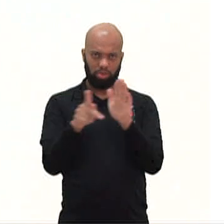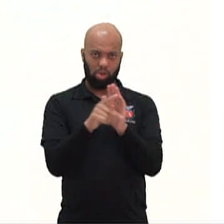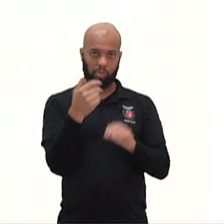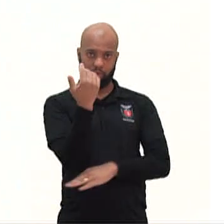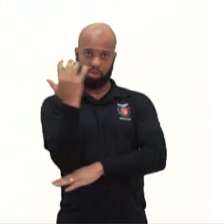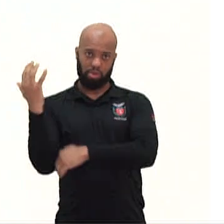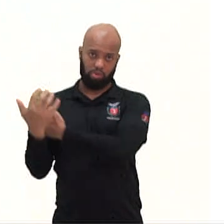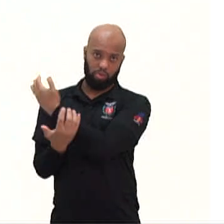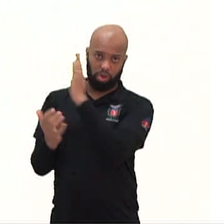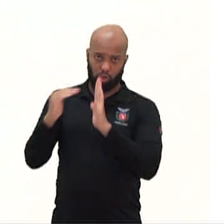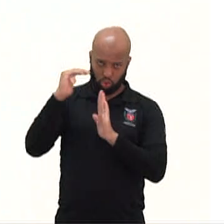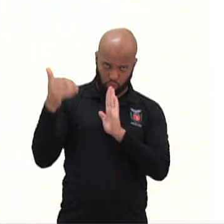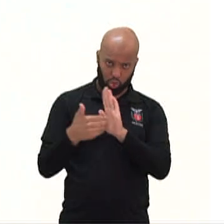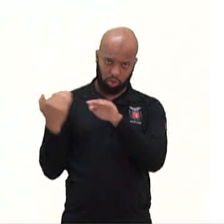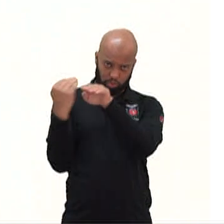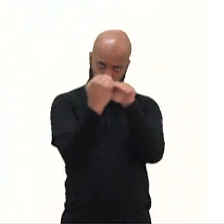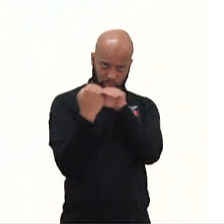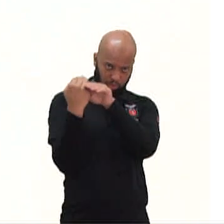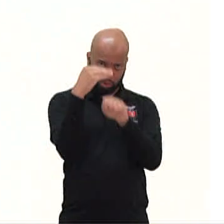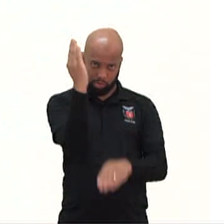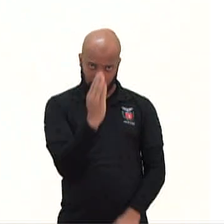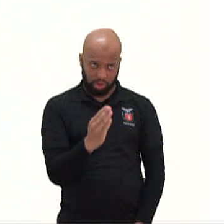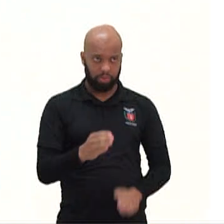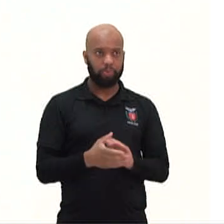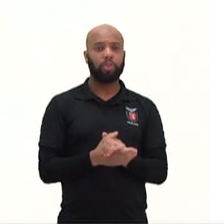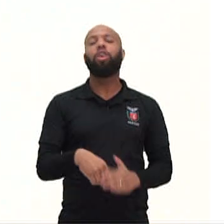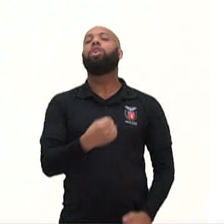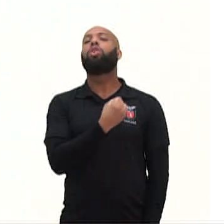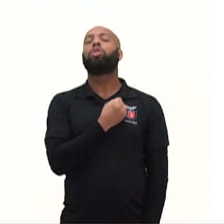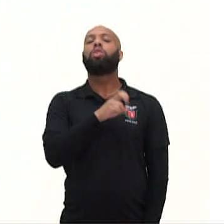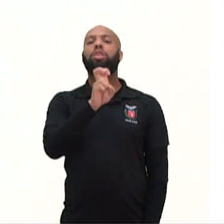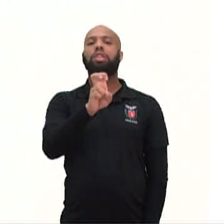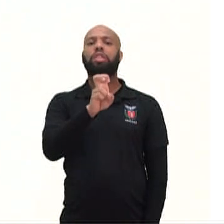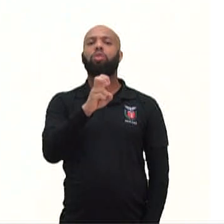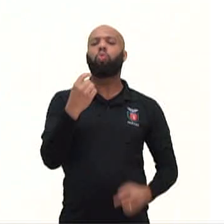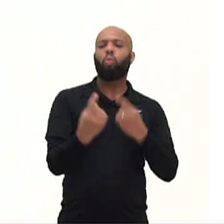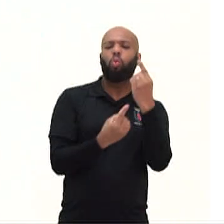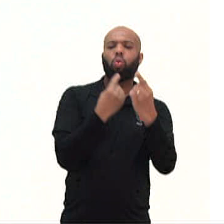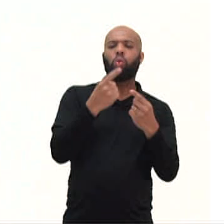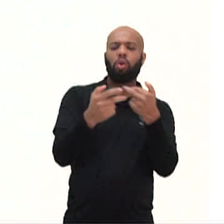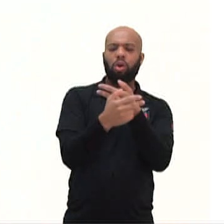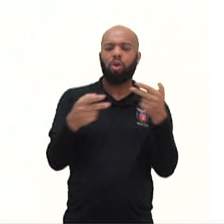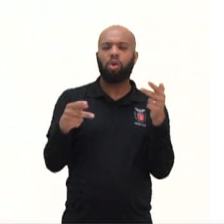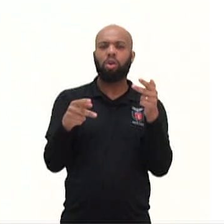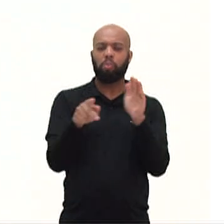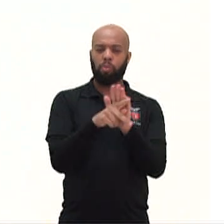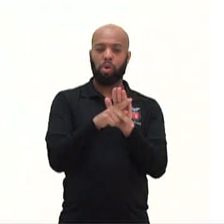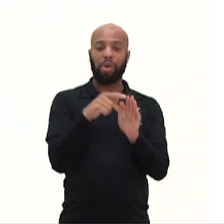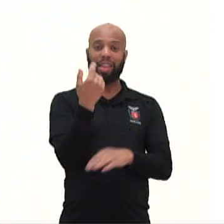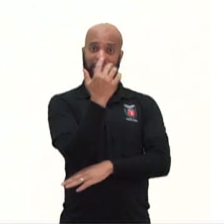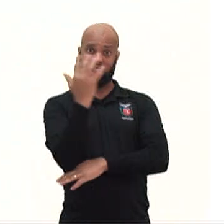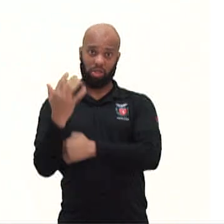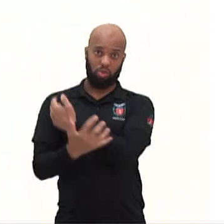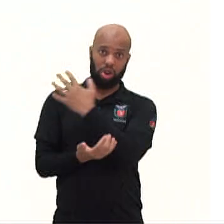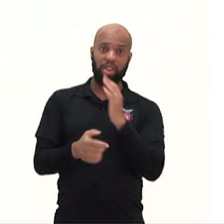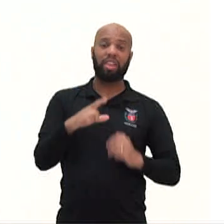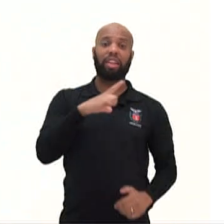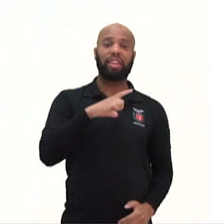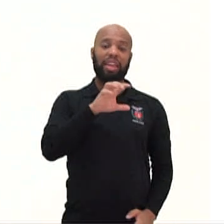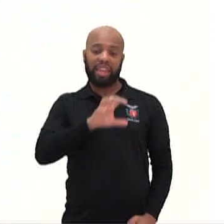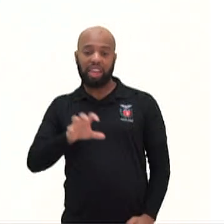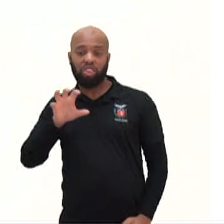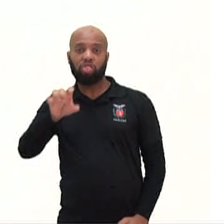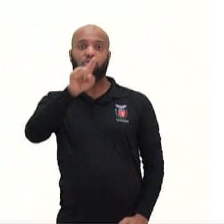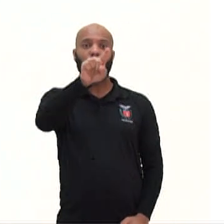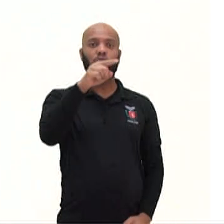brasileiro? Número 5, quais recursos naturais existem na região em que você mora? Então agora você tem um